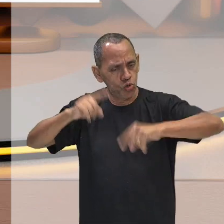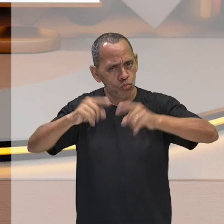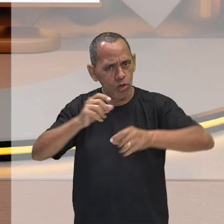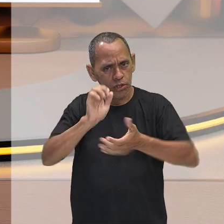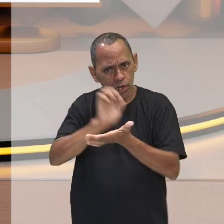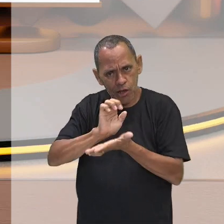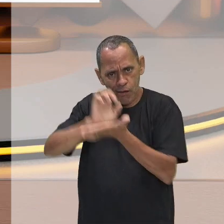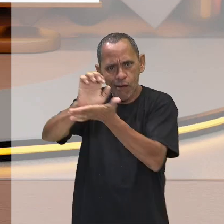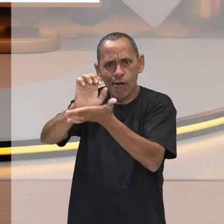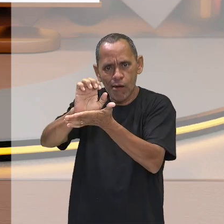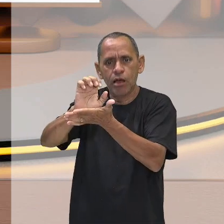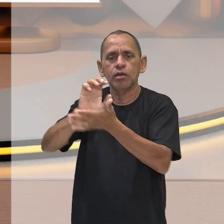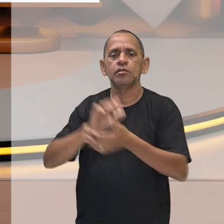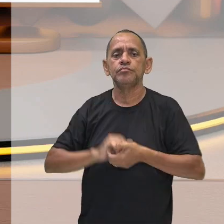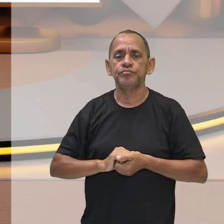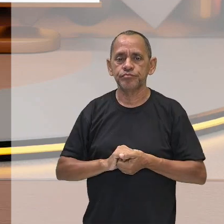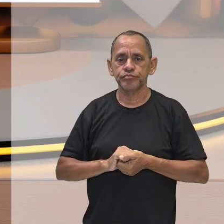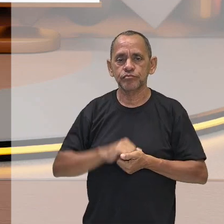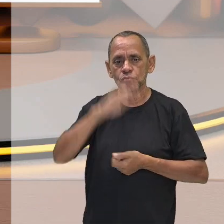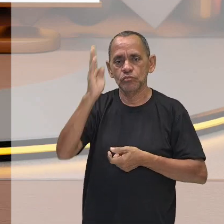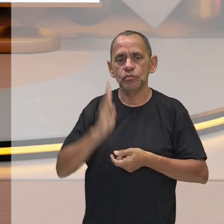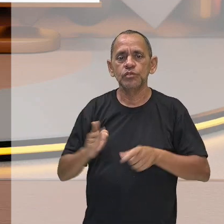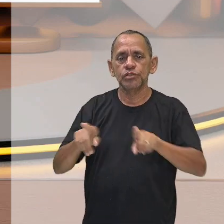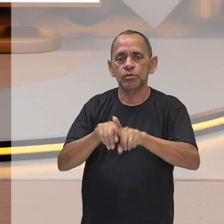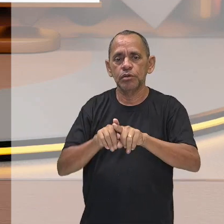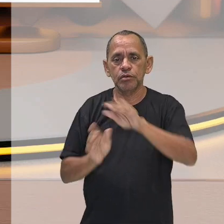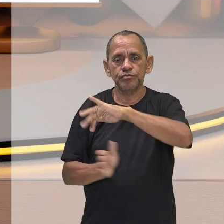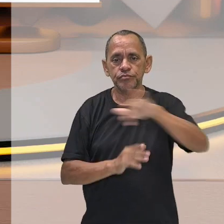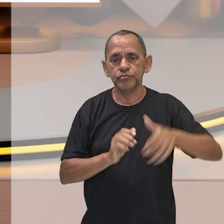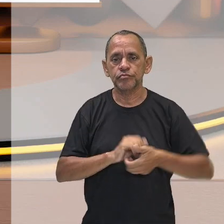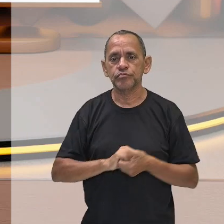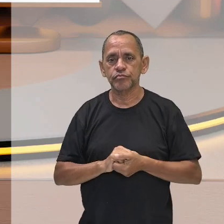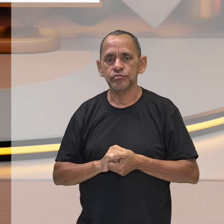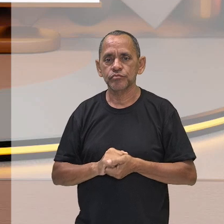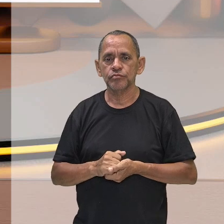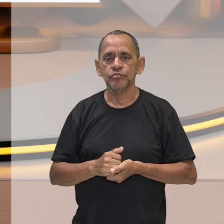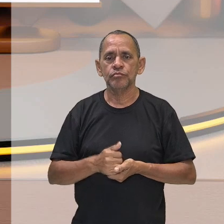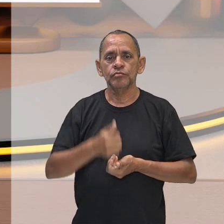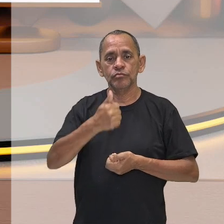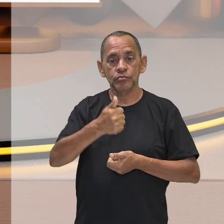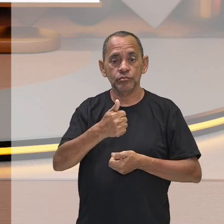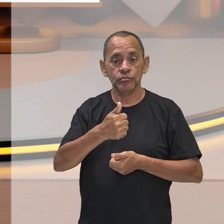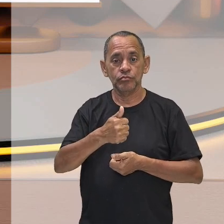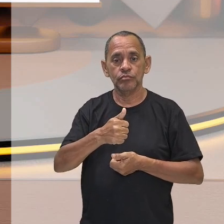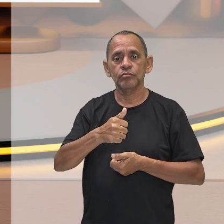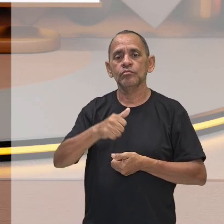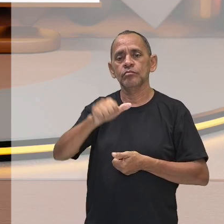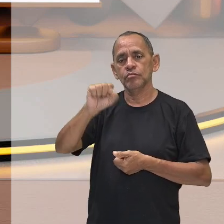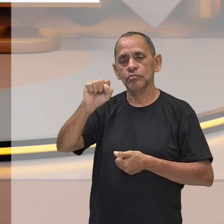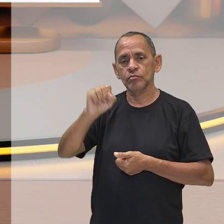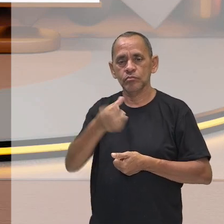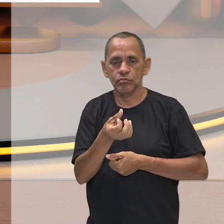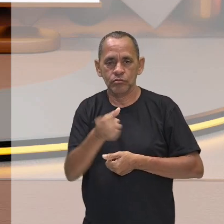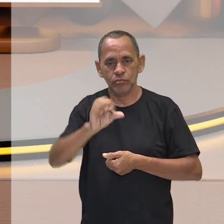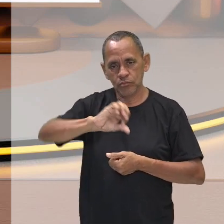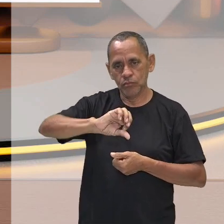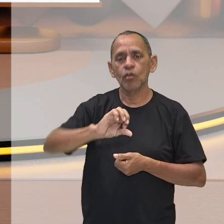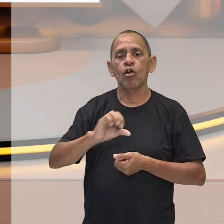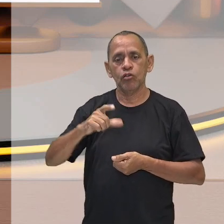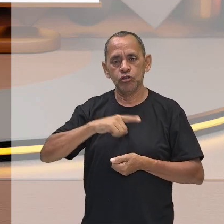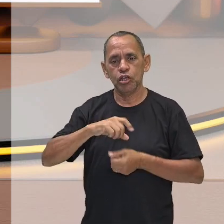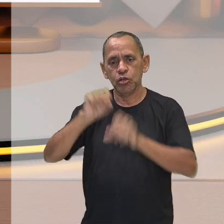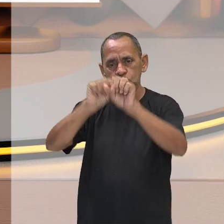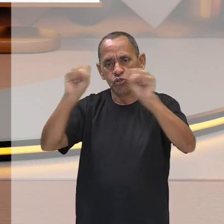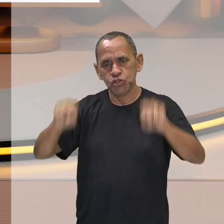Brasil. Vamos adiante entender um pouquinho mais. Em 1869, a gente tem um sistema de esgoto também aqui na